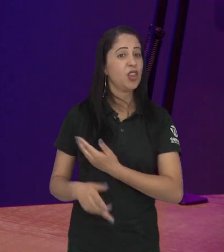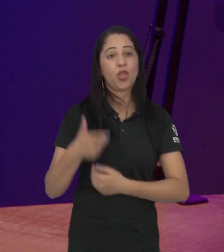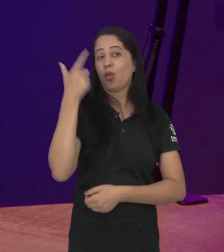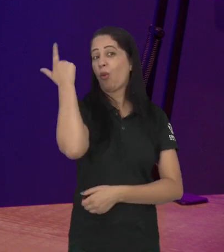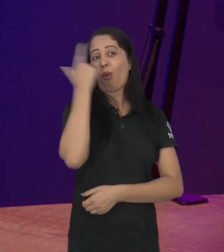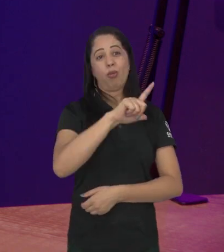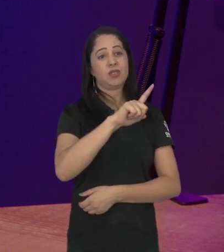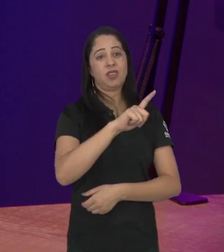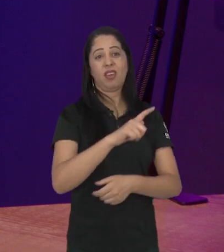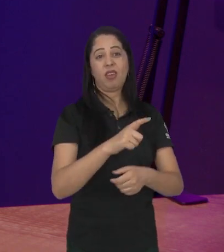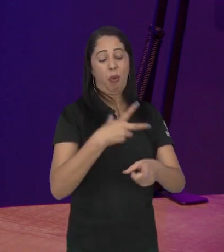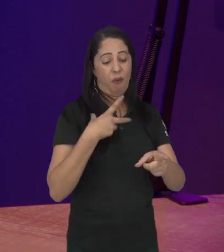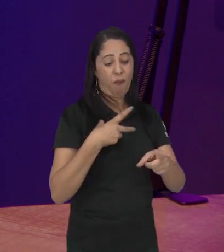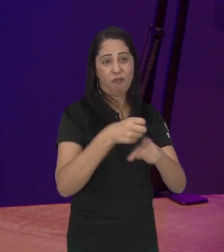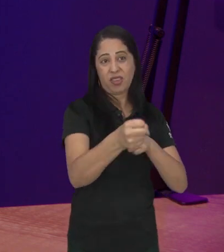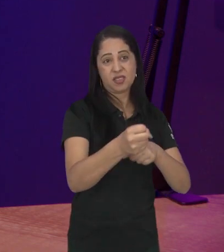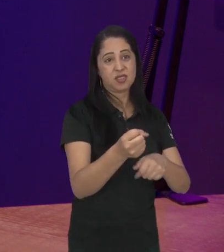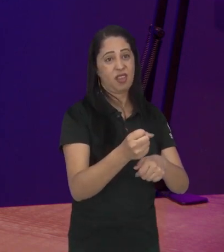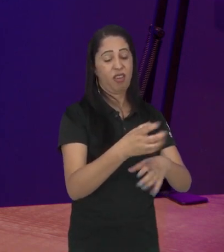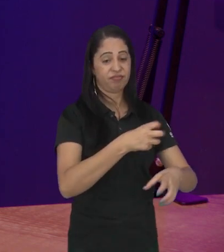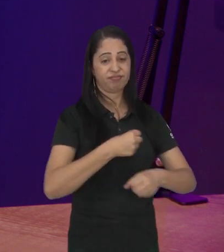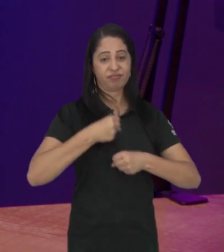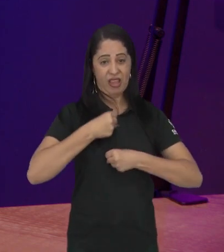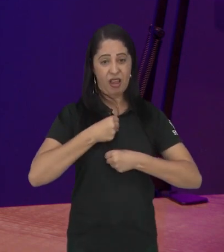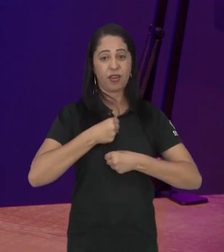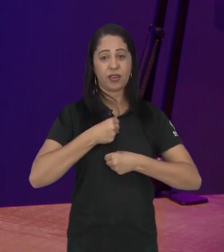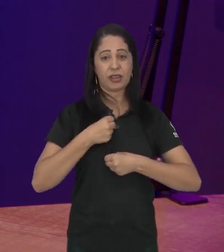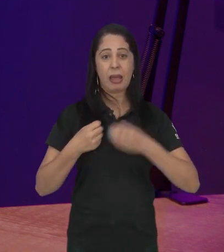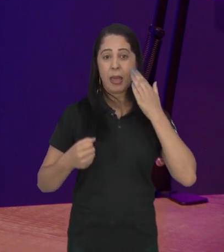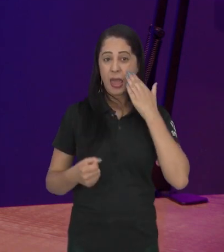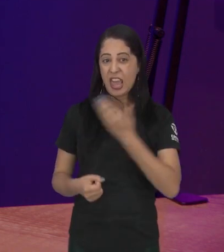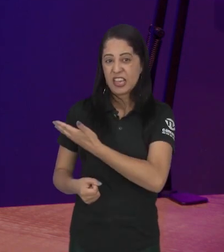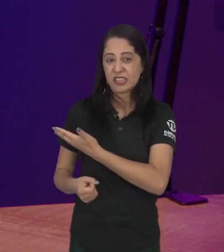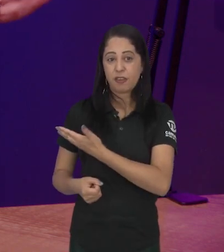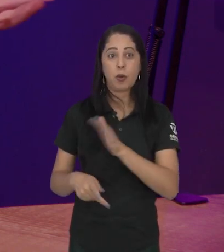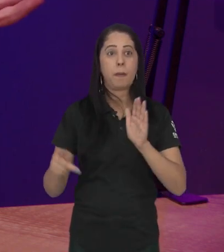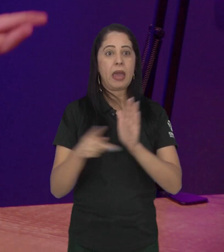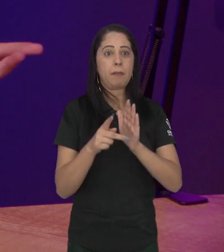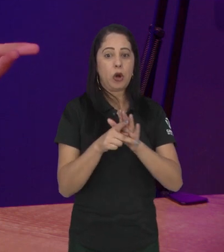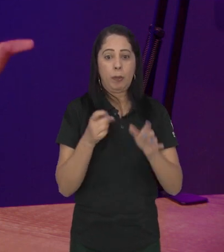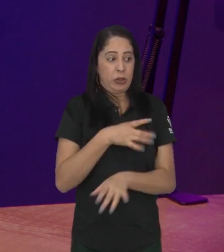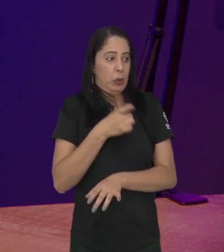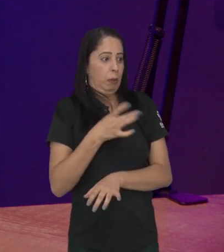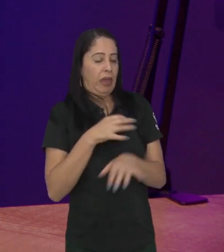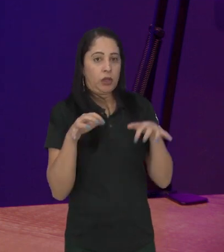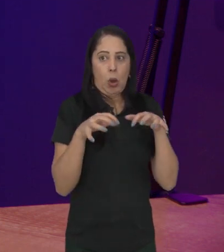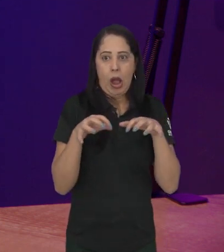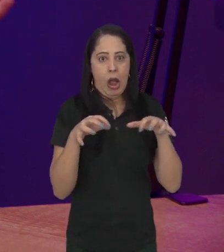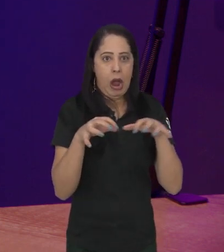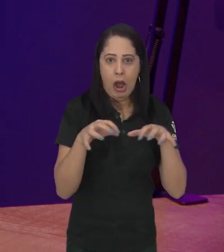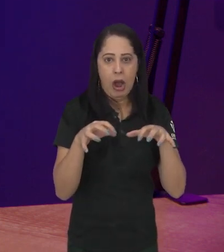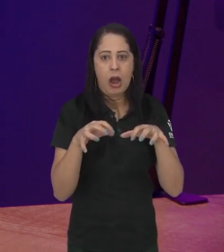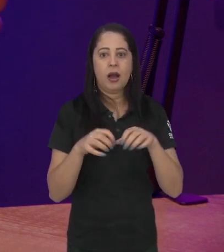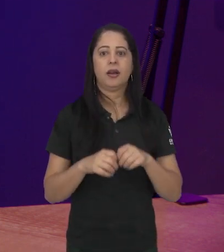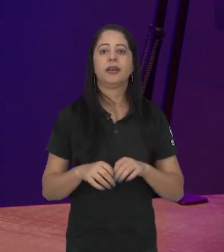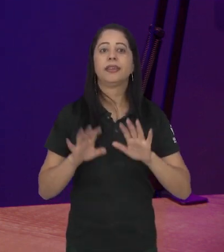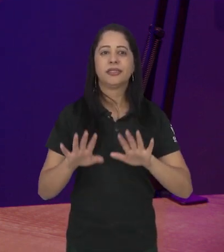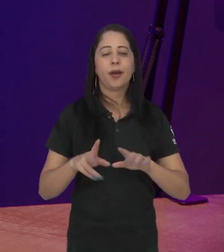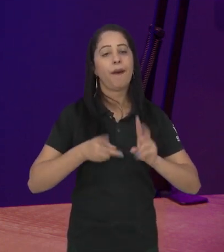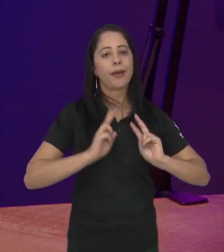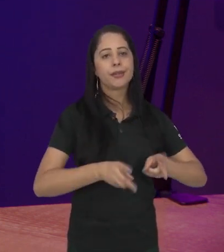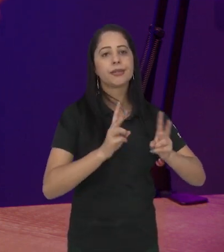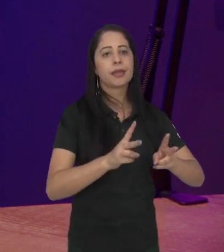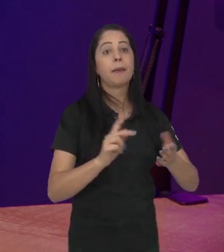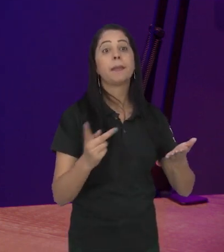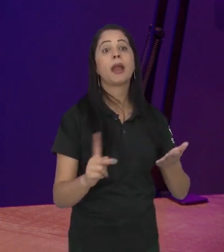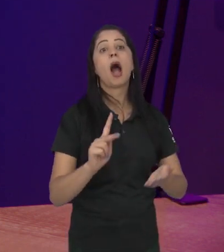filme da Mia Goth, que é a continuação, né? Do X, A Marca da Morte, então é um filme de terror. E daí existe também esse rolê de que filmes de terror não entram